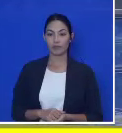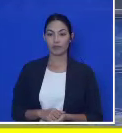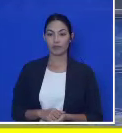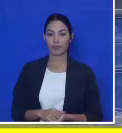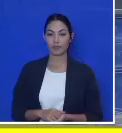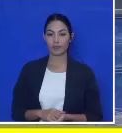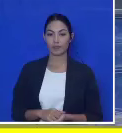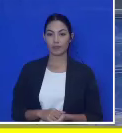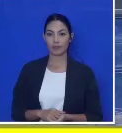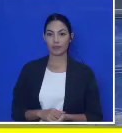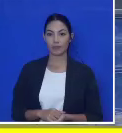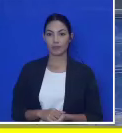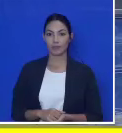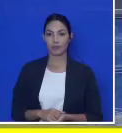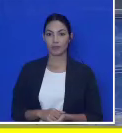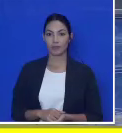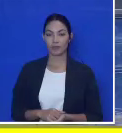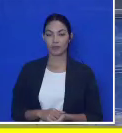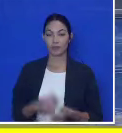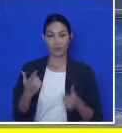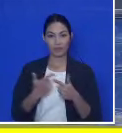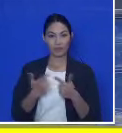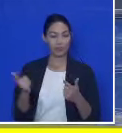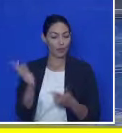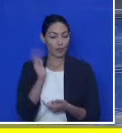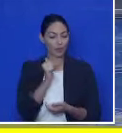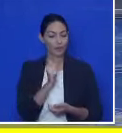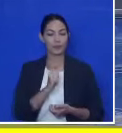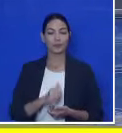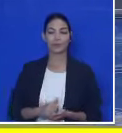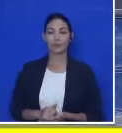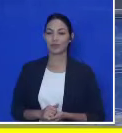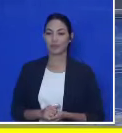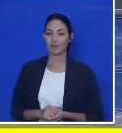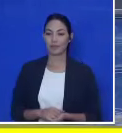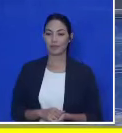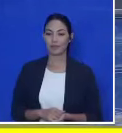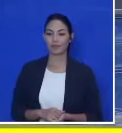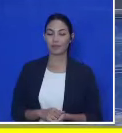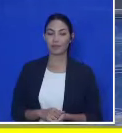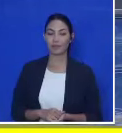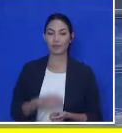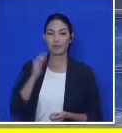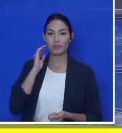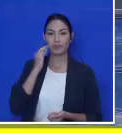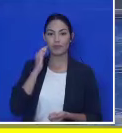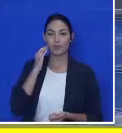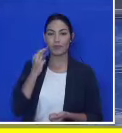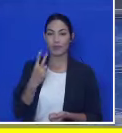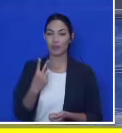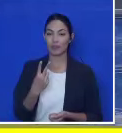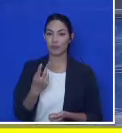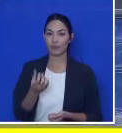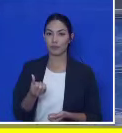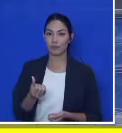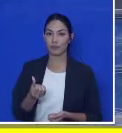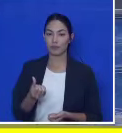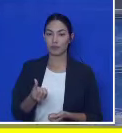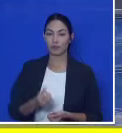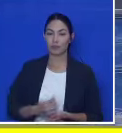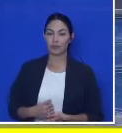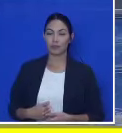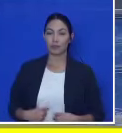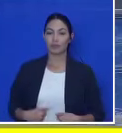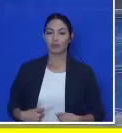Mais uma bola, mais um número. Pode chamar que a sorte vem. Vem sorte, vem sorte. Bola rosa, número 26.